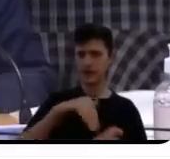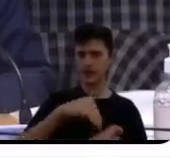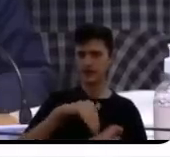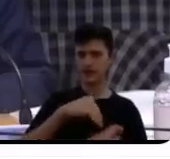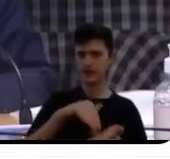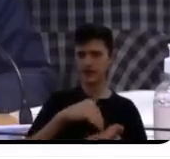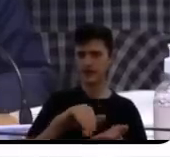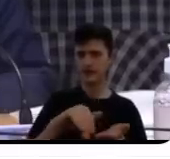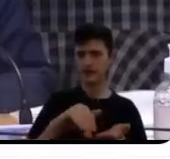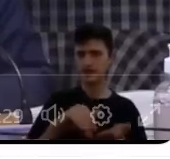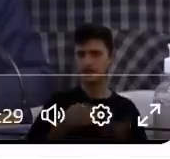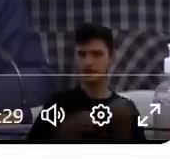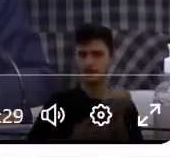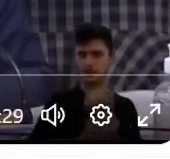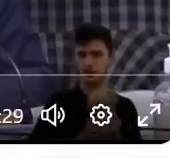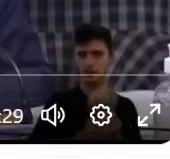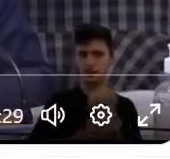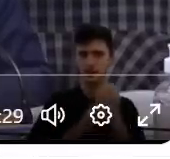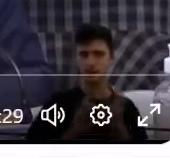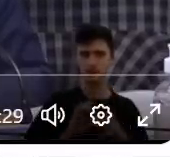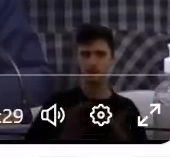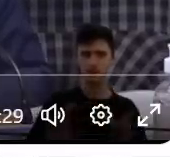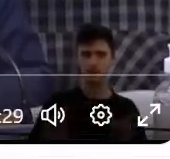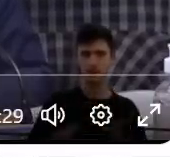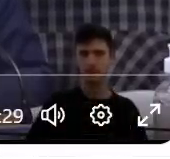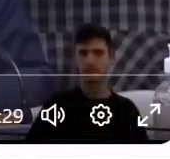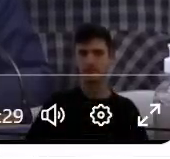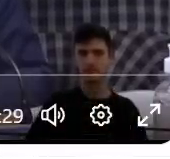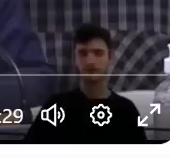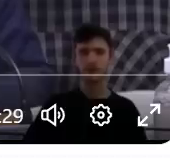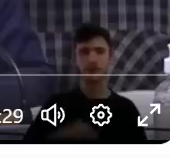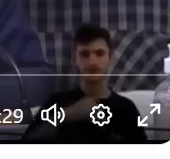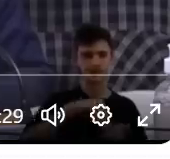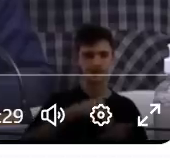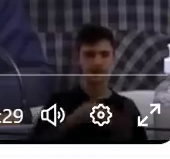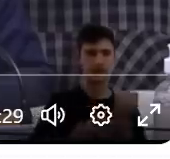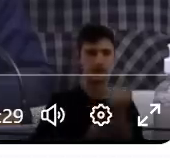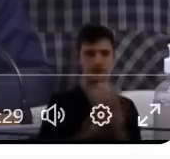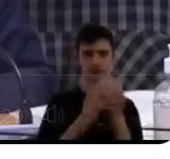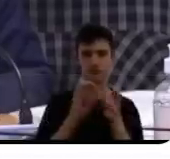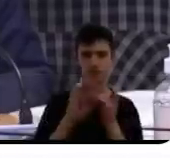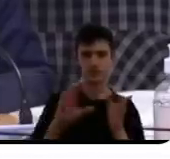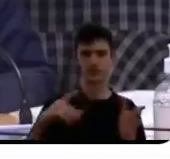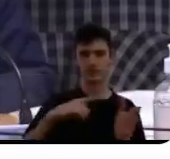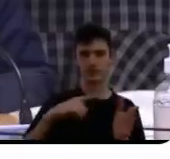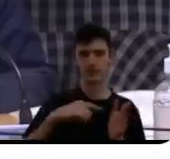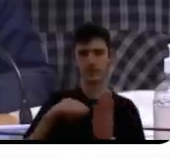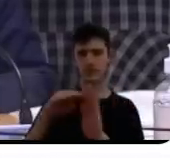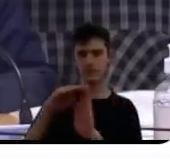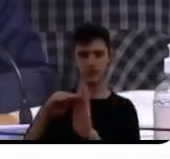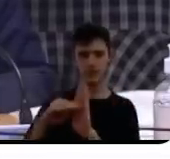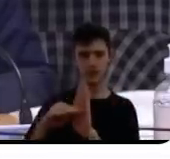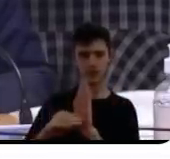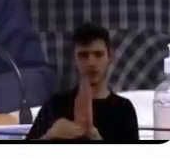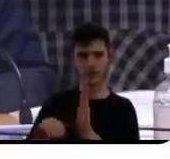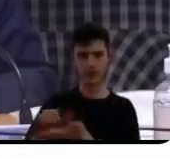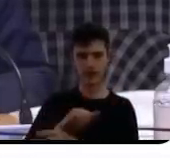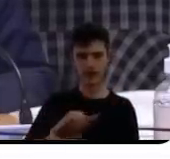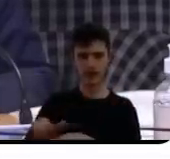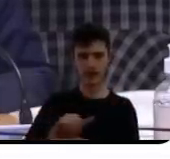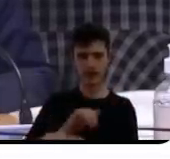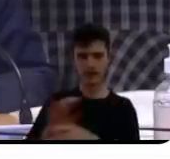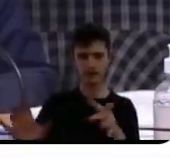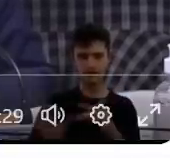Secretaria de Segurança Pública de acordo com protocolo tático integrado feito em